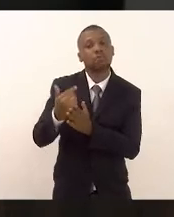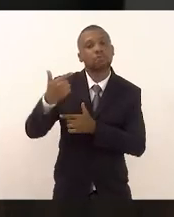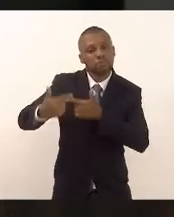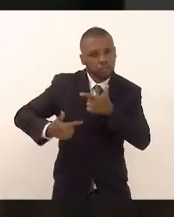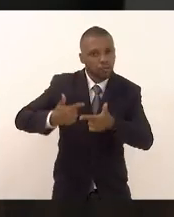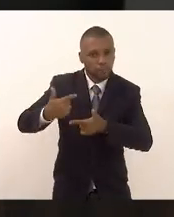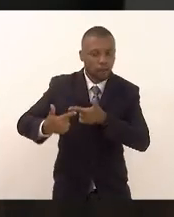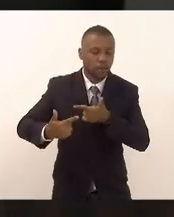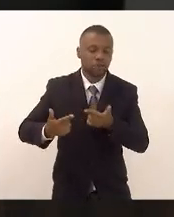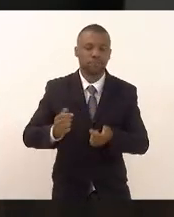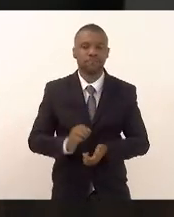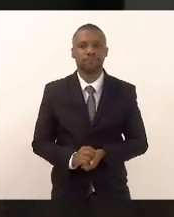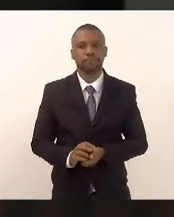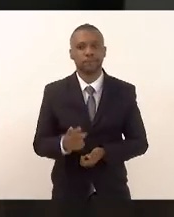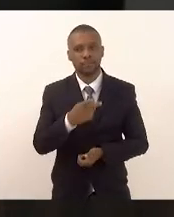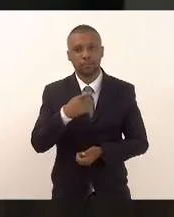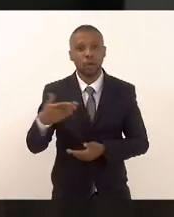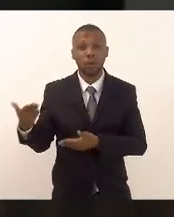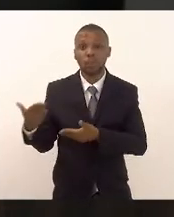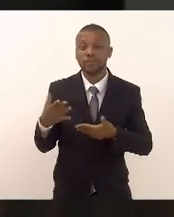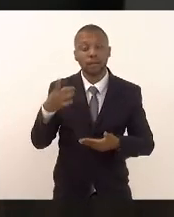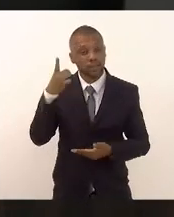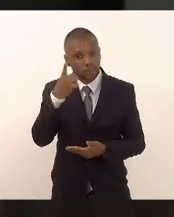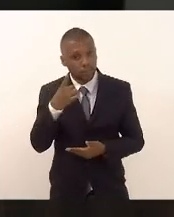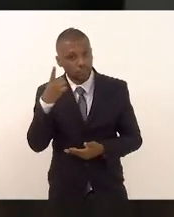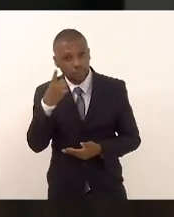trabalhos. A presidência convida a deputada